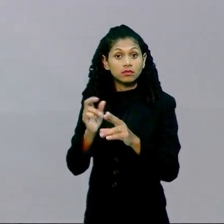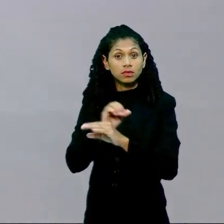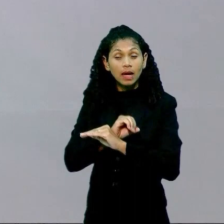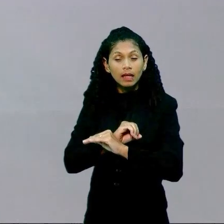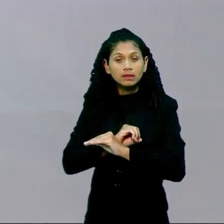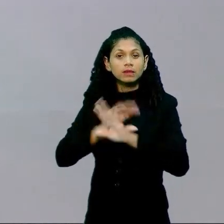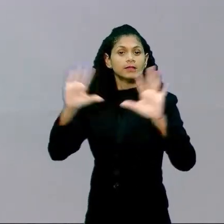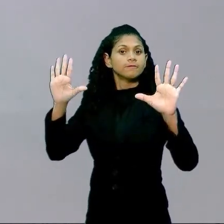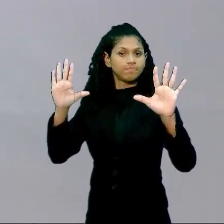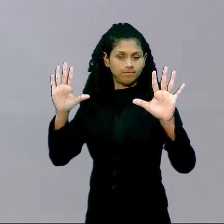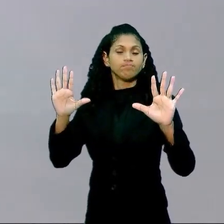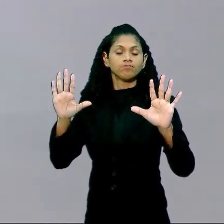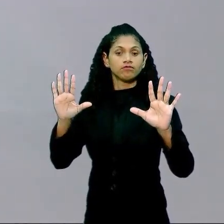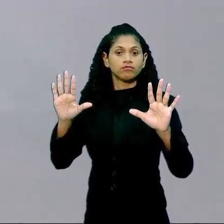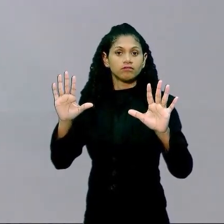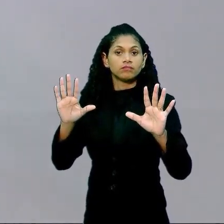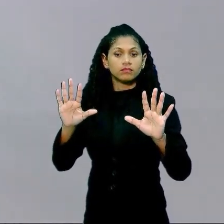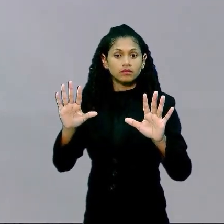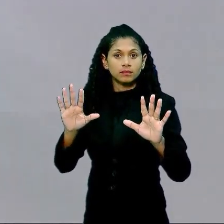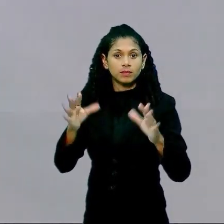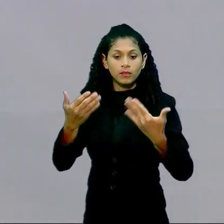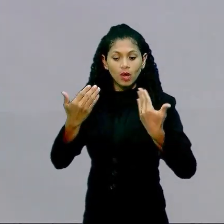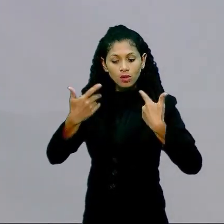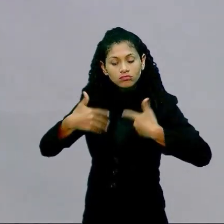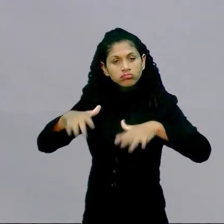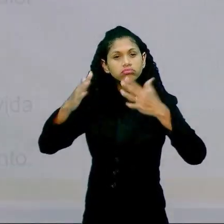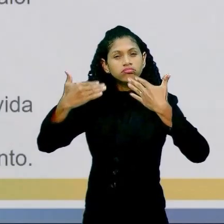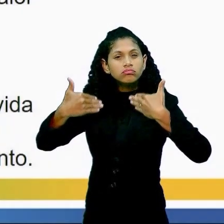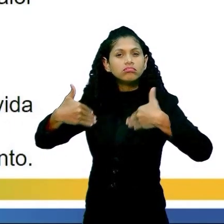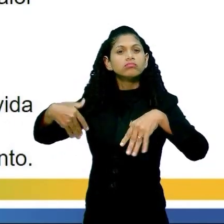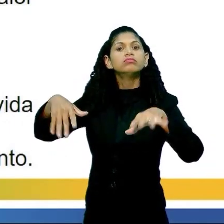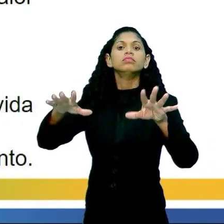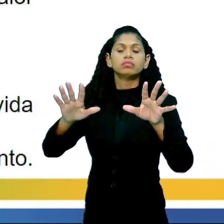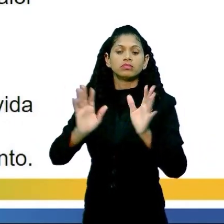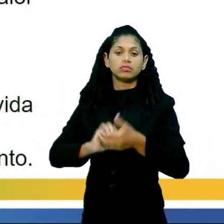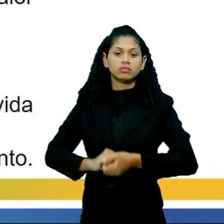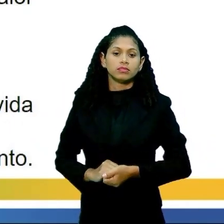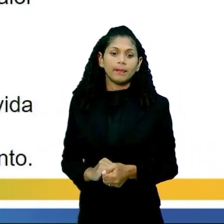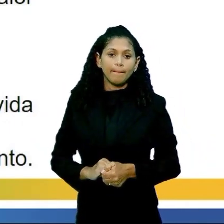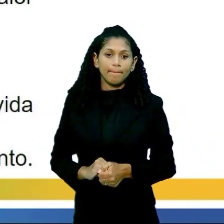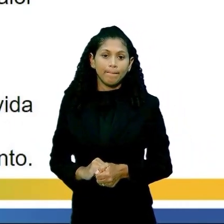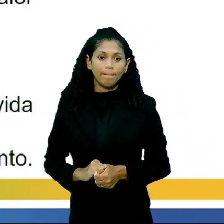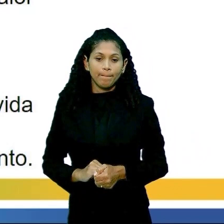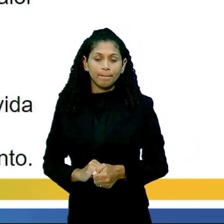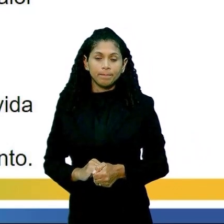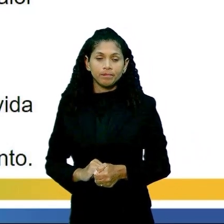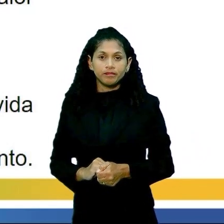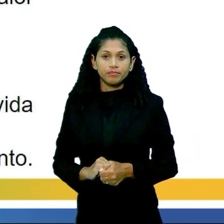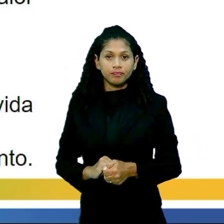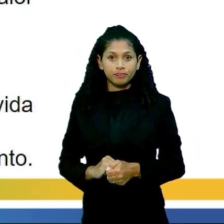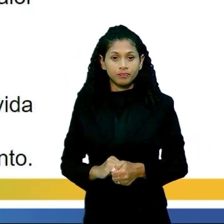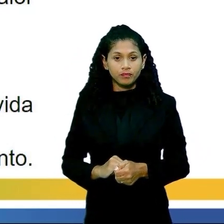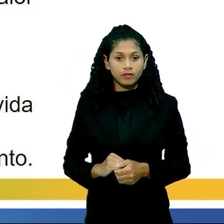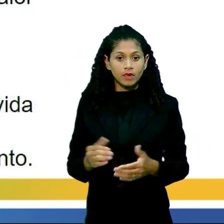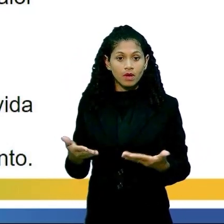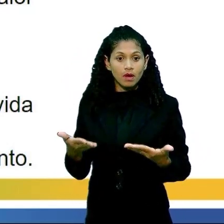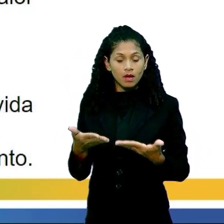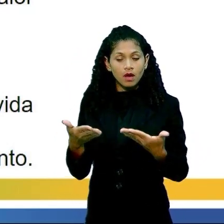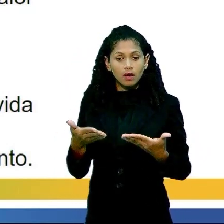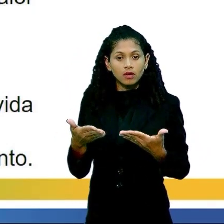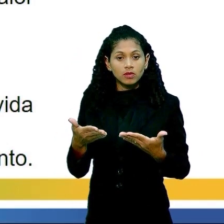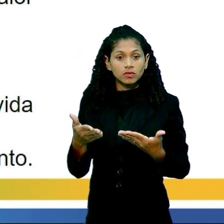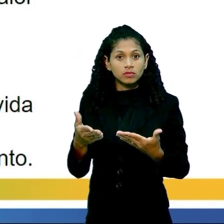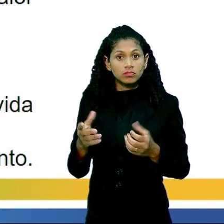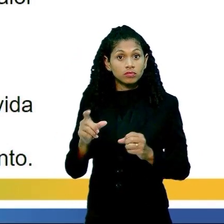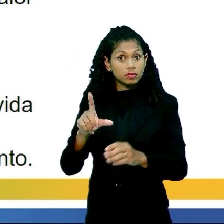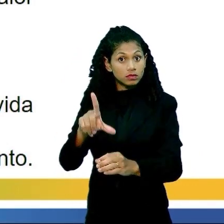é deixar ir, fruir. Beleza? Então a gente vai fazendo essa correlação e vamos buscar nas alternativas algo que possibilite essa